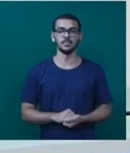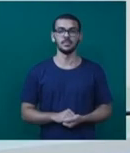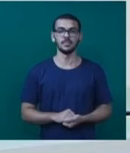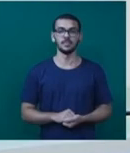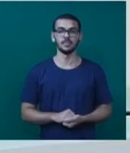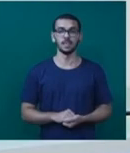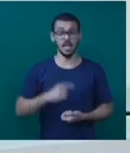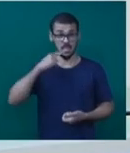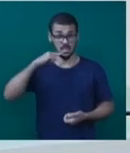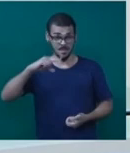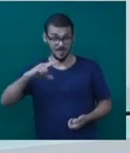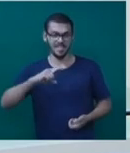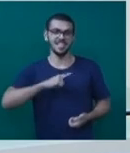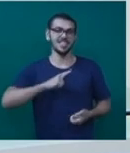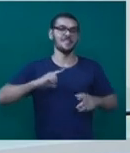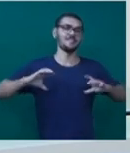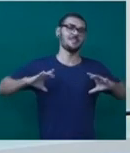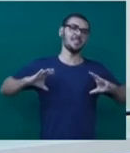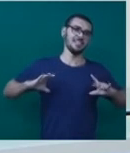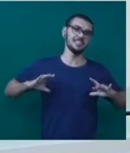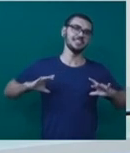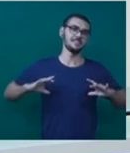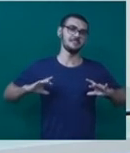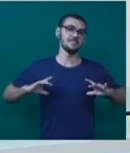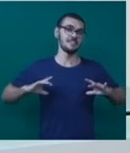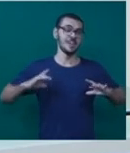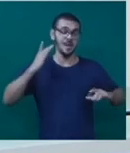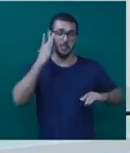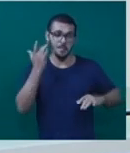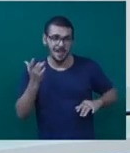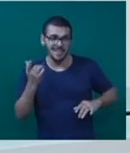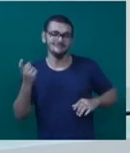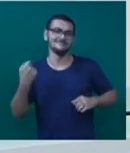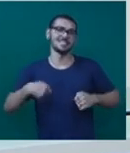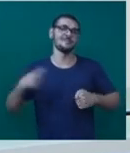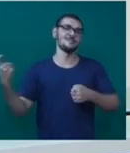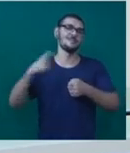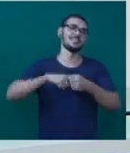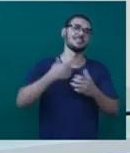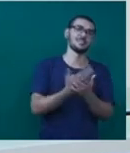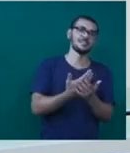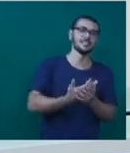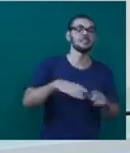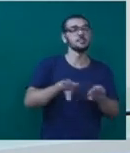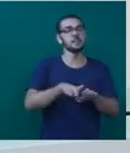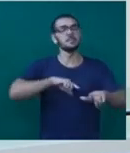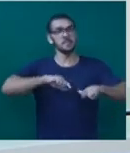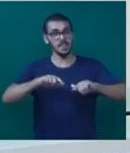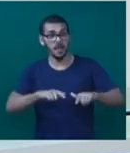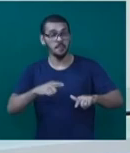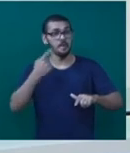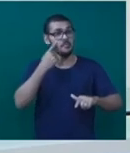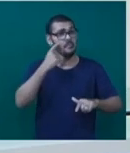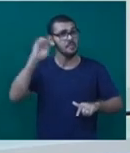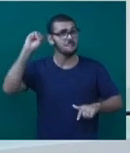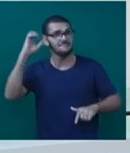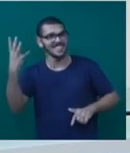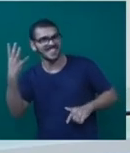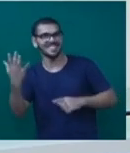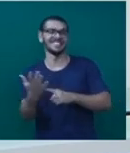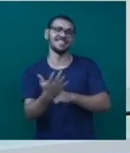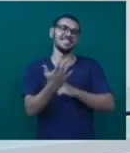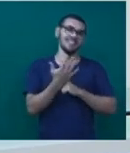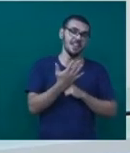A semana começou com feriado e amanhã sim é dia de voltar ao trabalho e aos estudos. Vamos saber se o tempo vai ajudar. Veja a